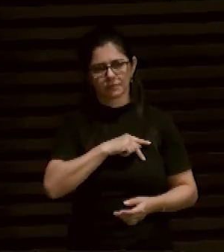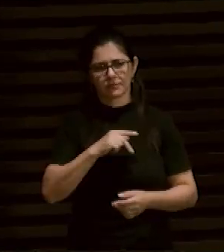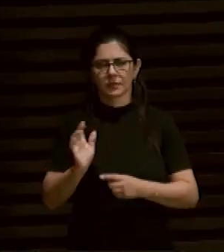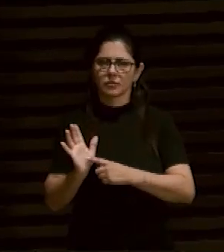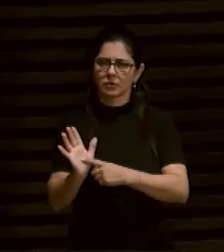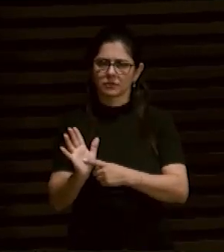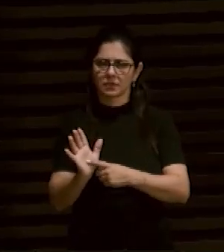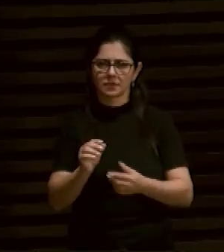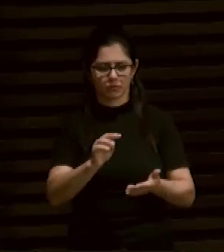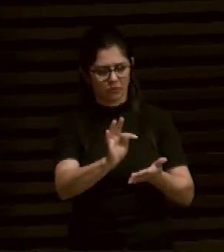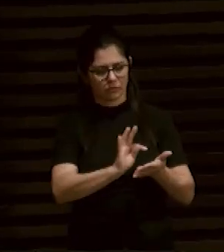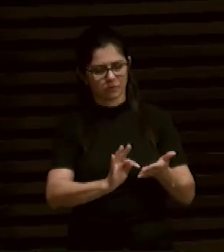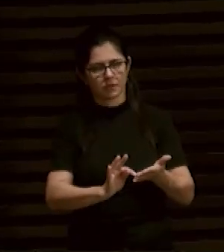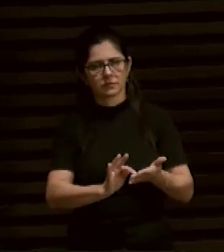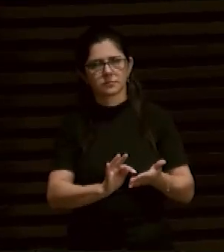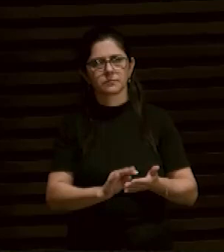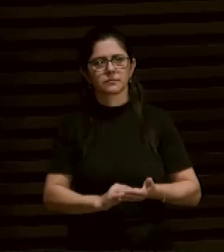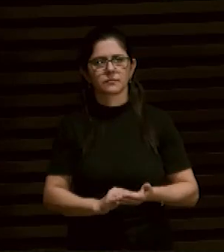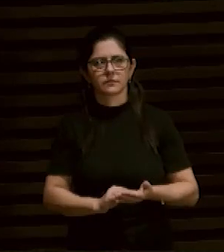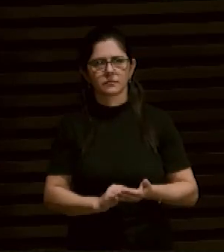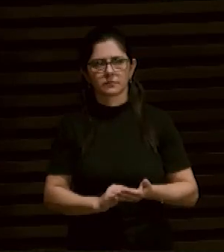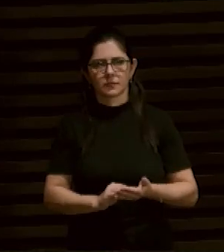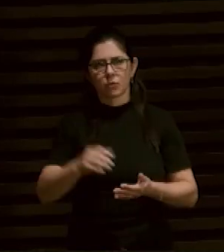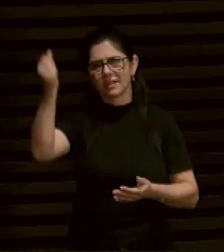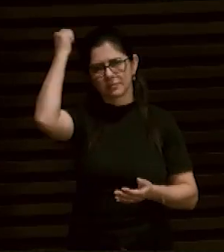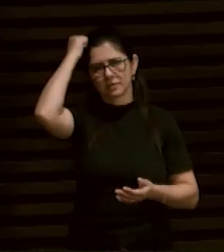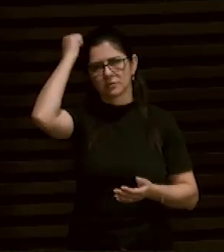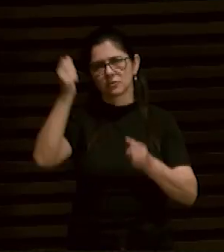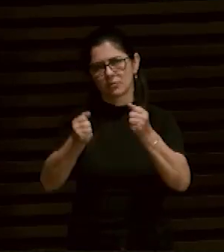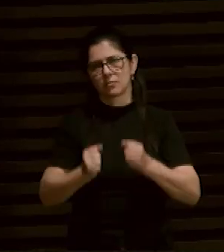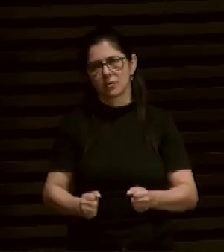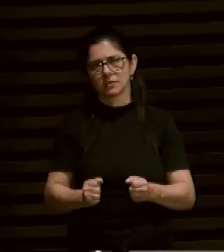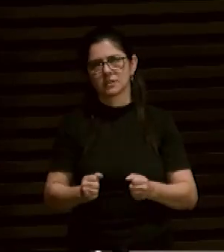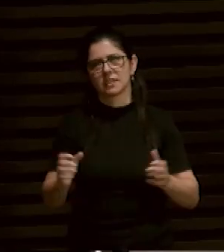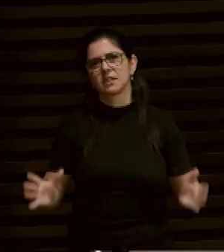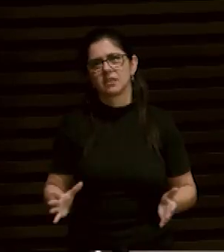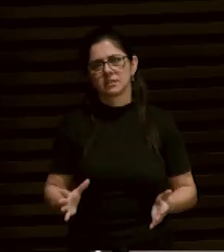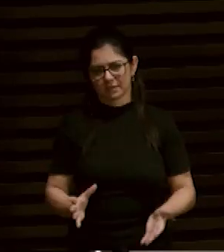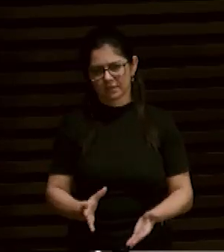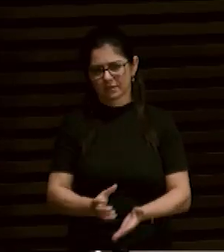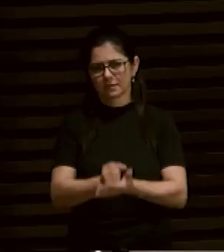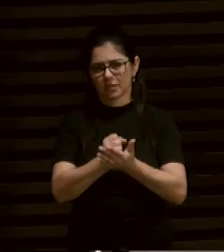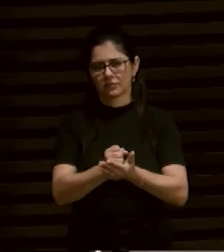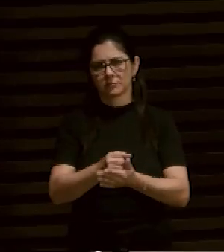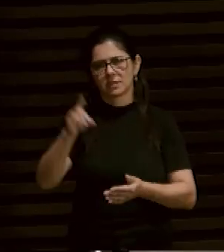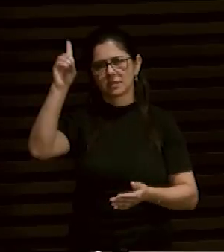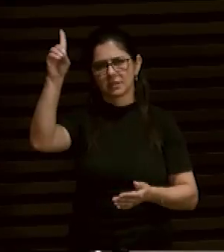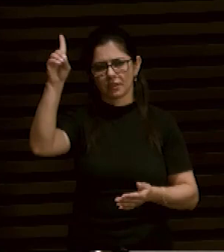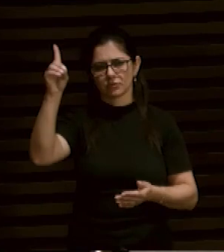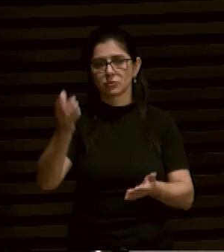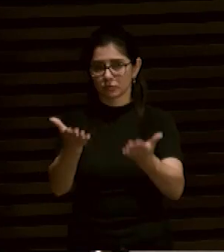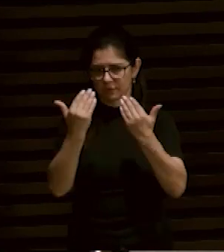texto. Ele fala que se por um lado o arrependimento só pode, de fato, ser alcançado por nós quando Deus nos dá do